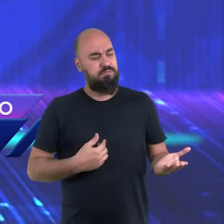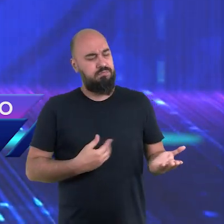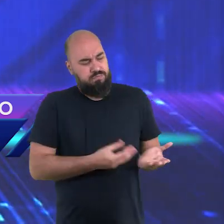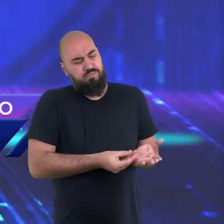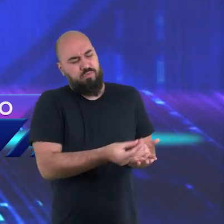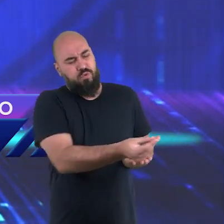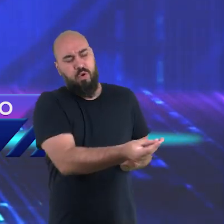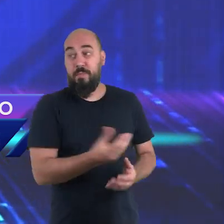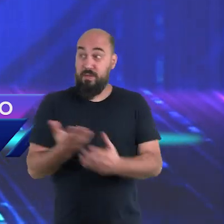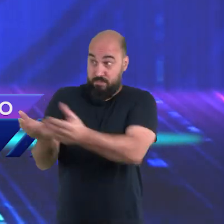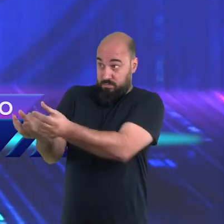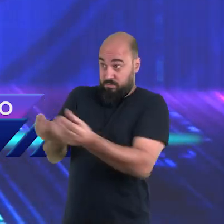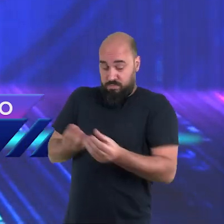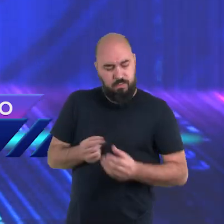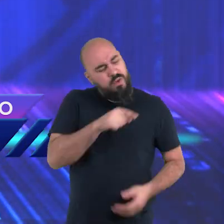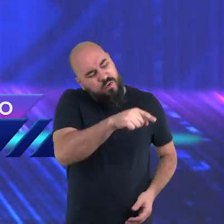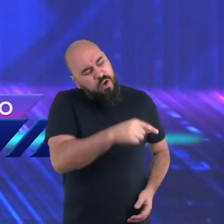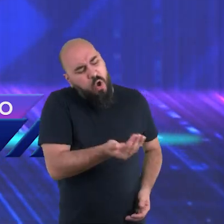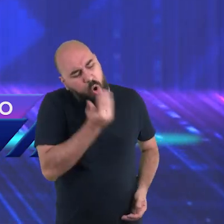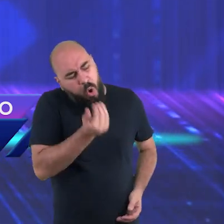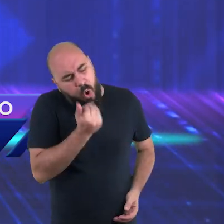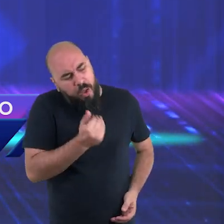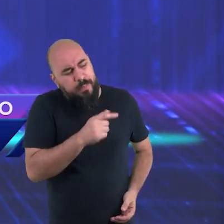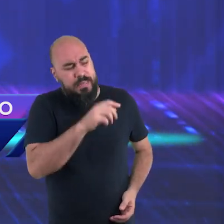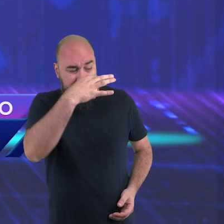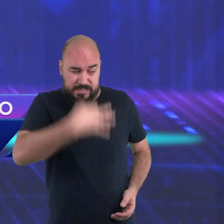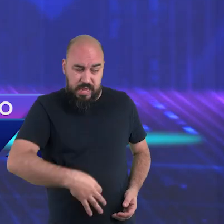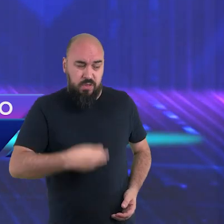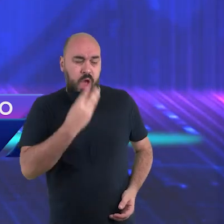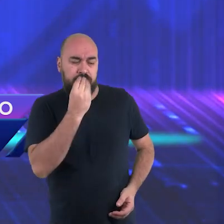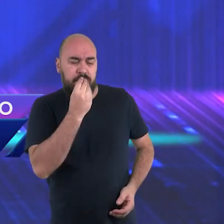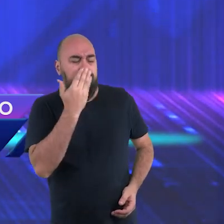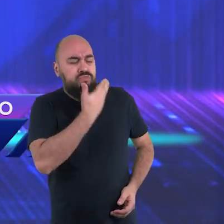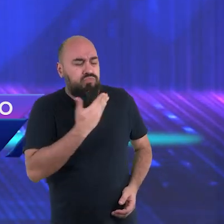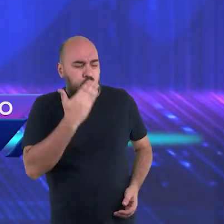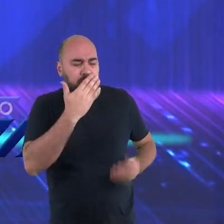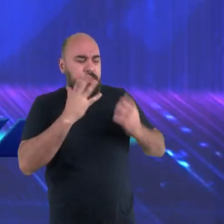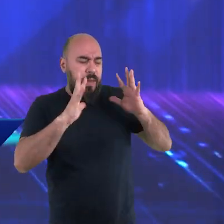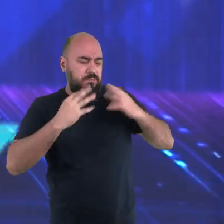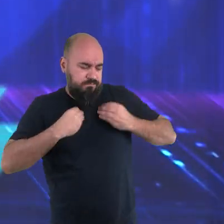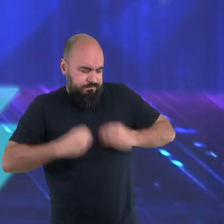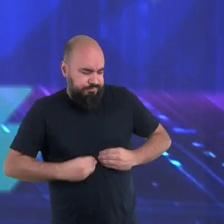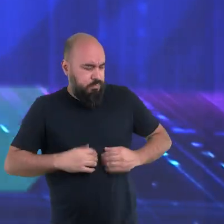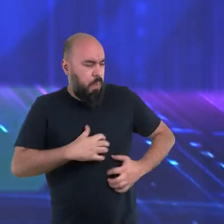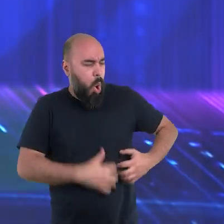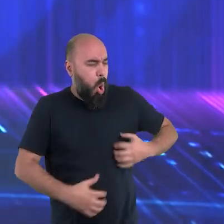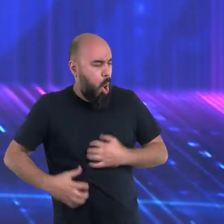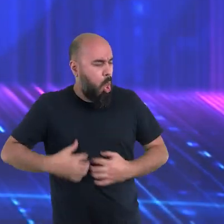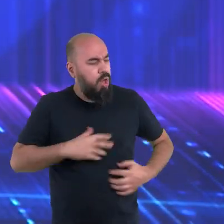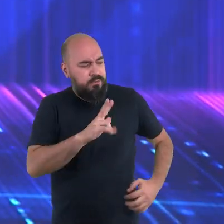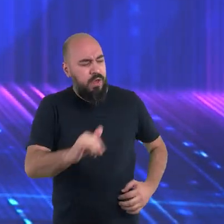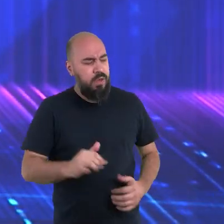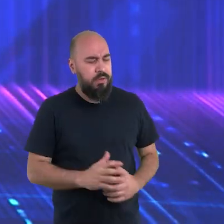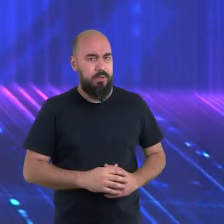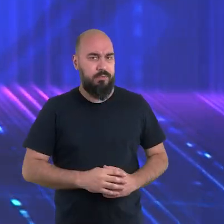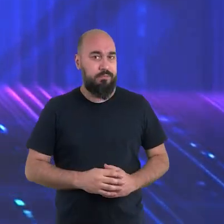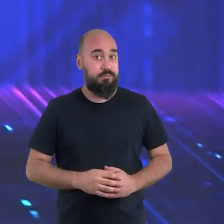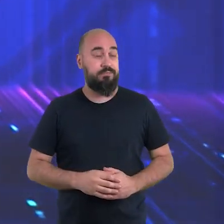e devora-o. Certamente ele será amargo ao teu estômago, mas na tua boca doce como